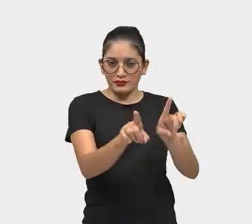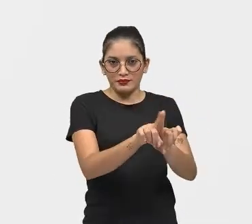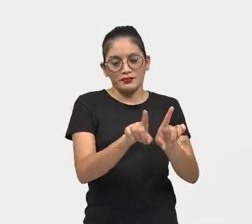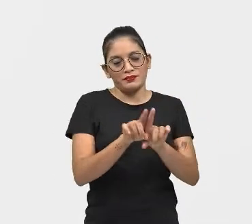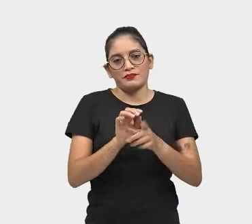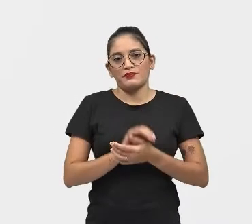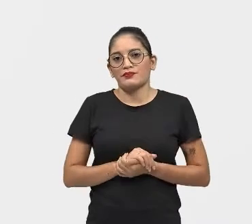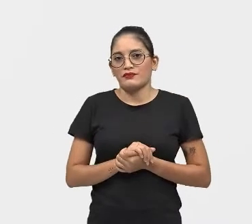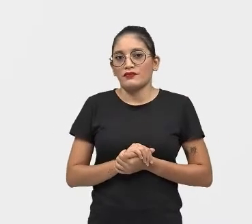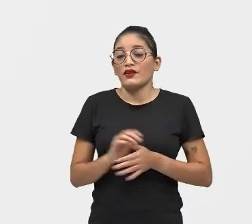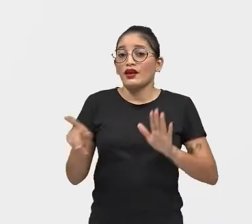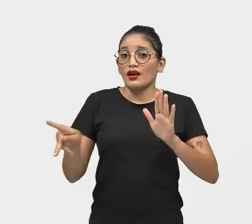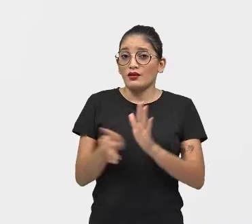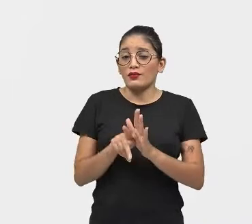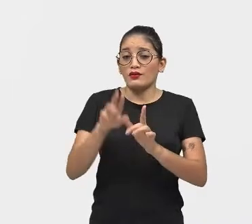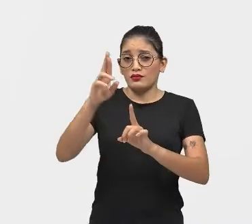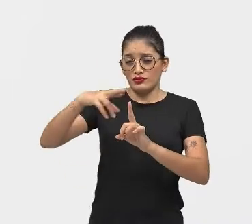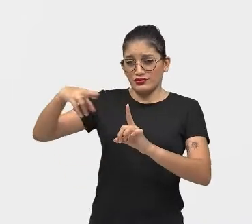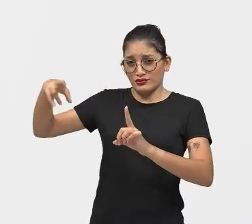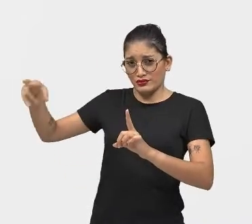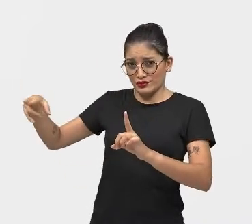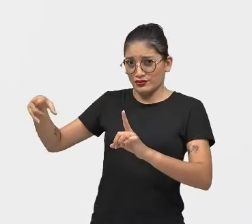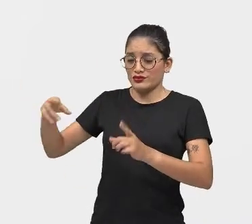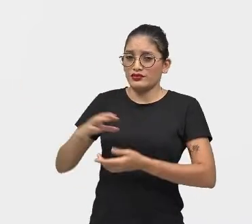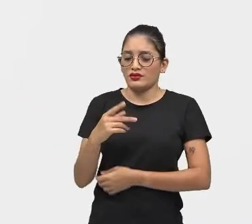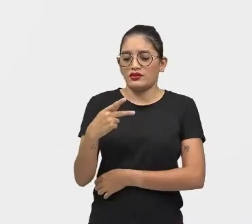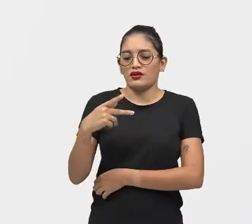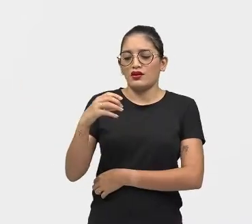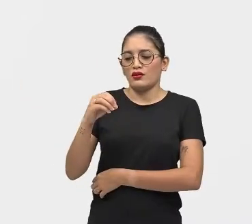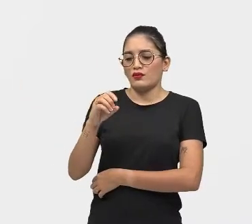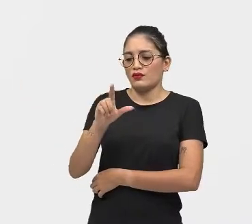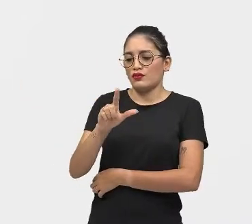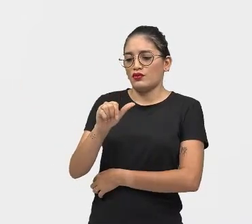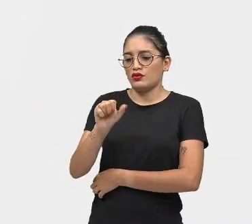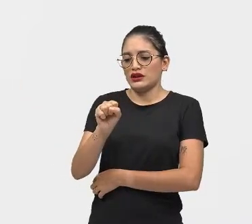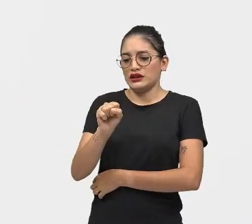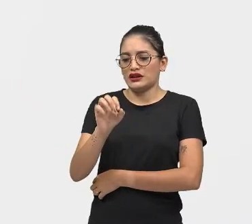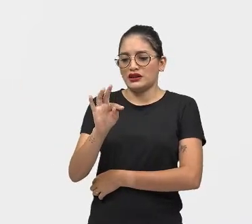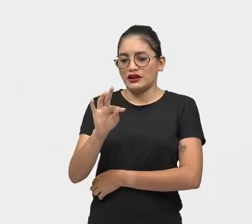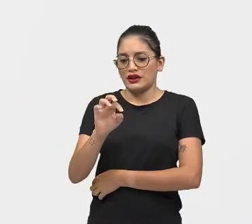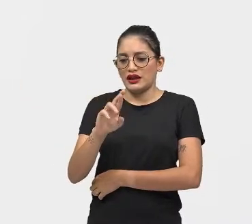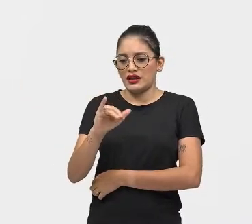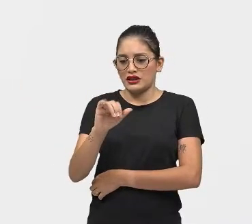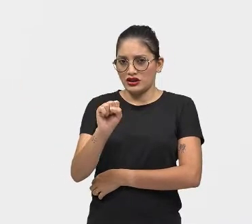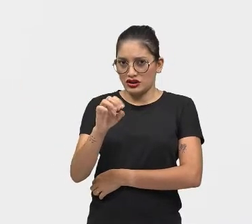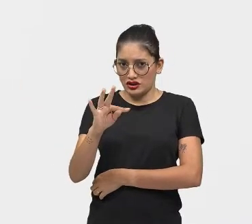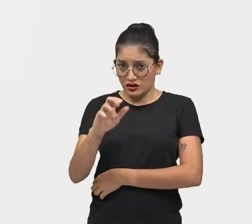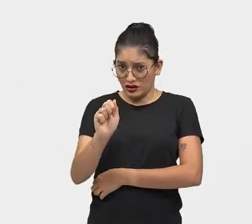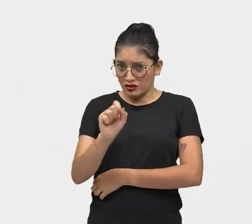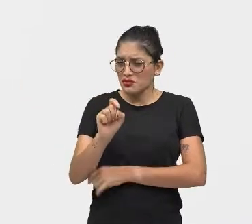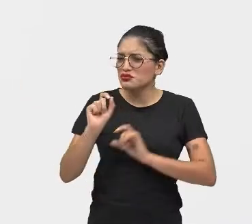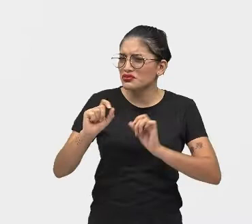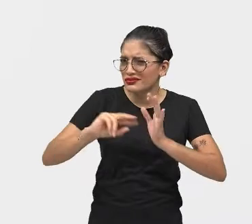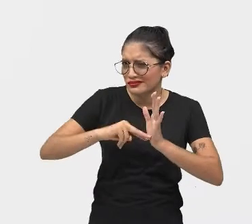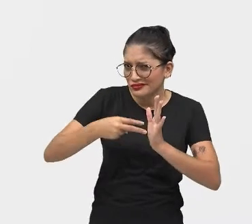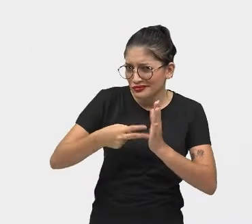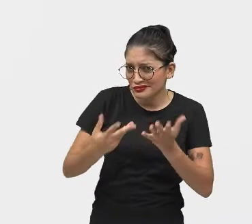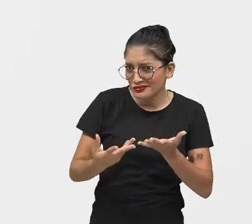é típico das religiões politeístas. Que são as religiões politeístas,